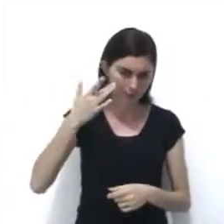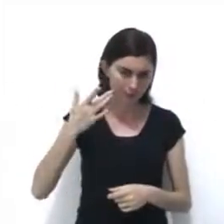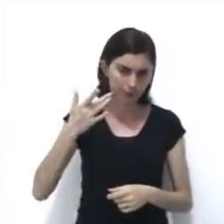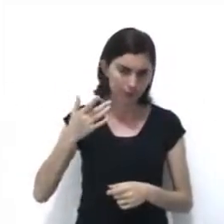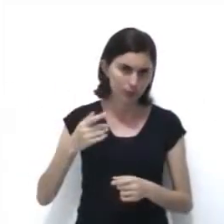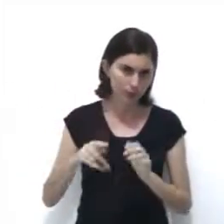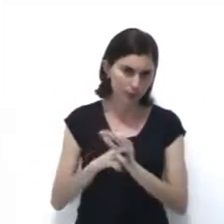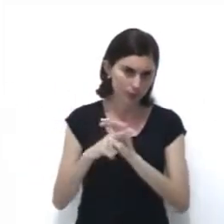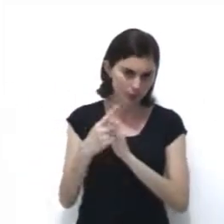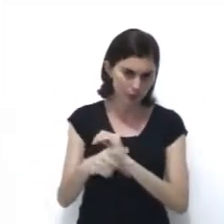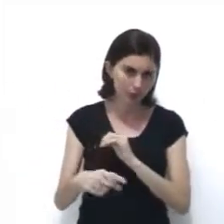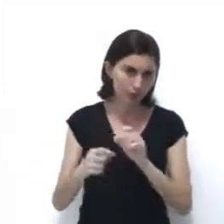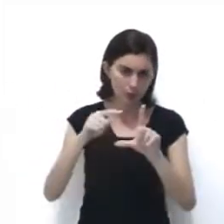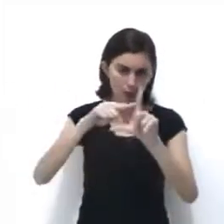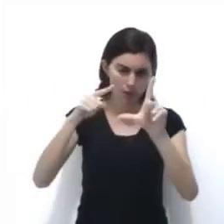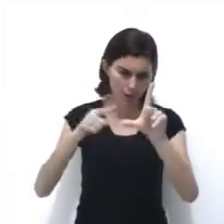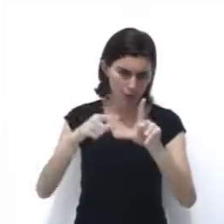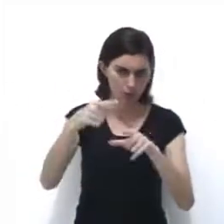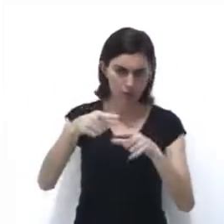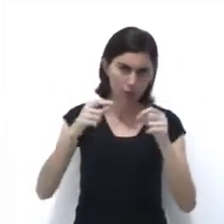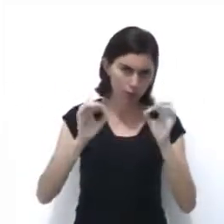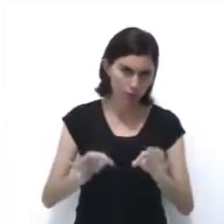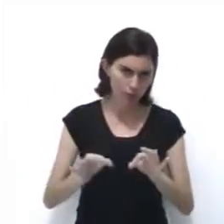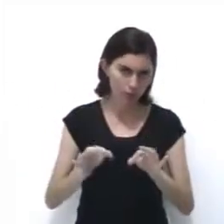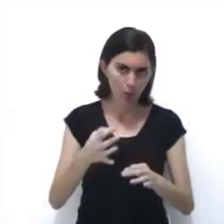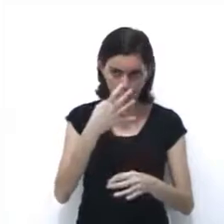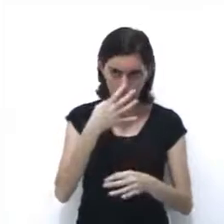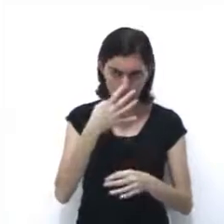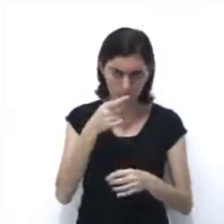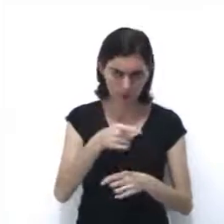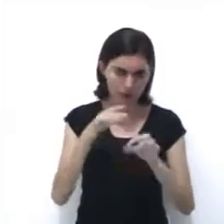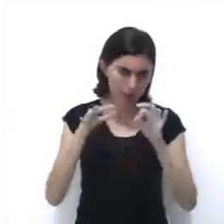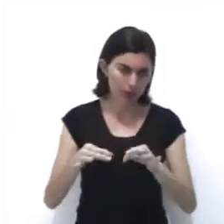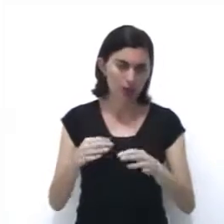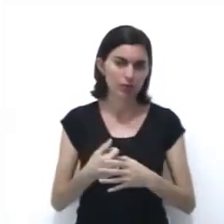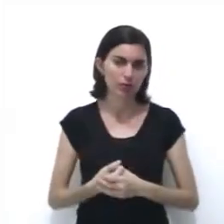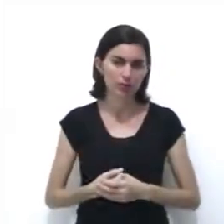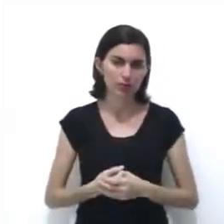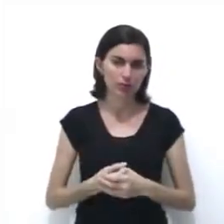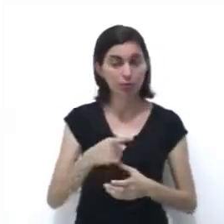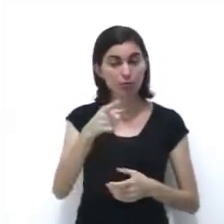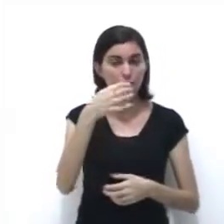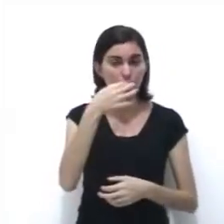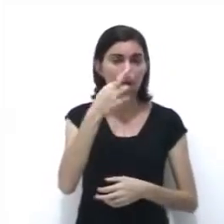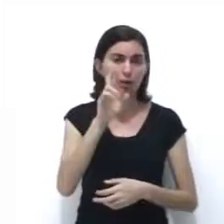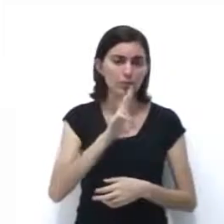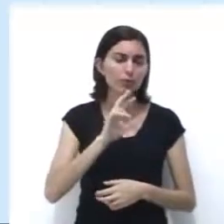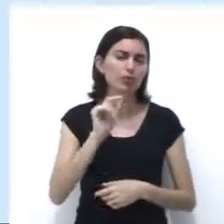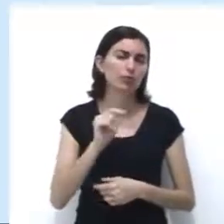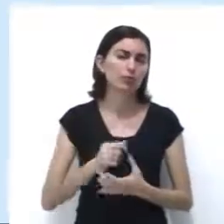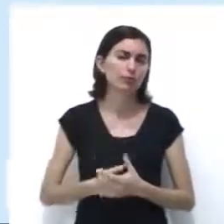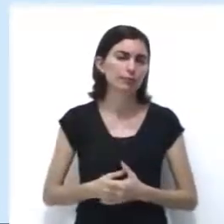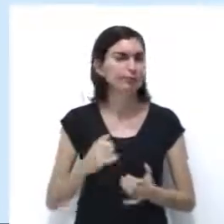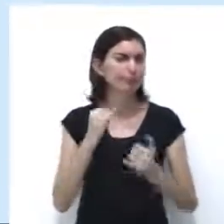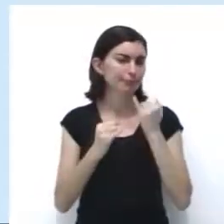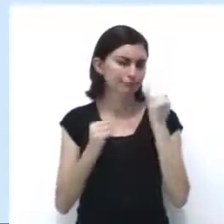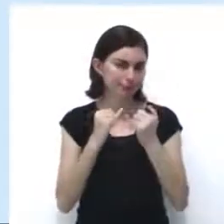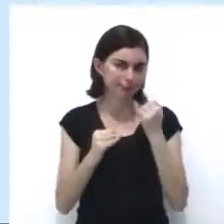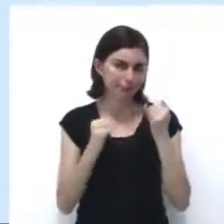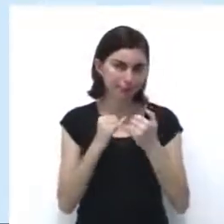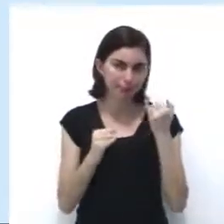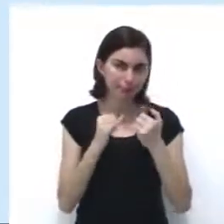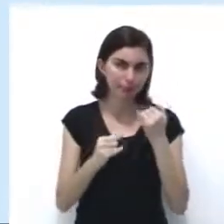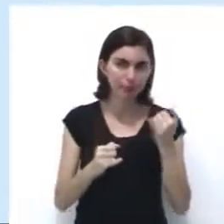acha que as propriedades angulares elas foram observadas? E aí? O que é que você me diz?